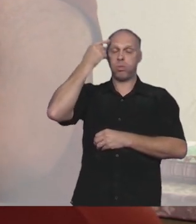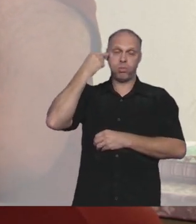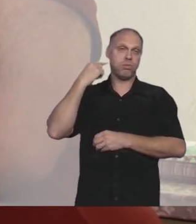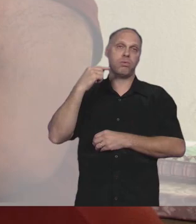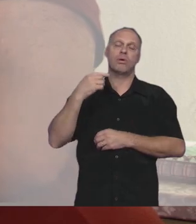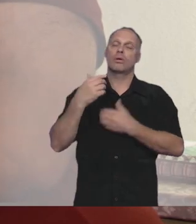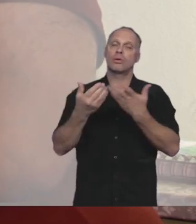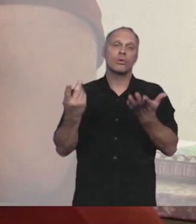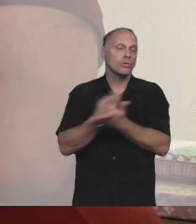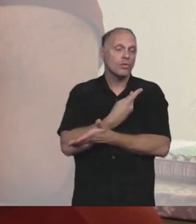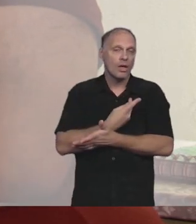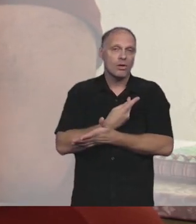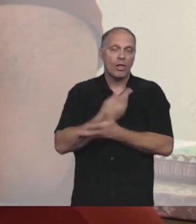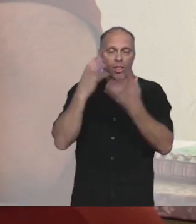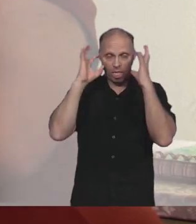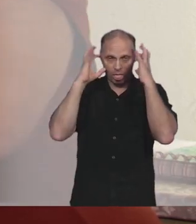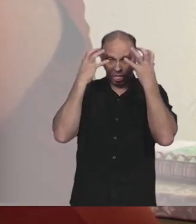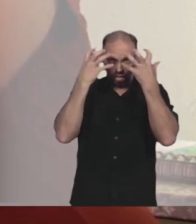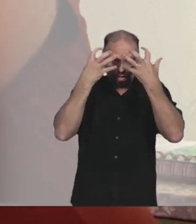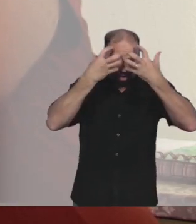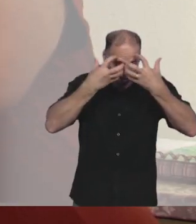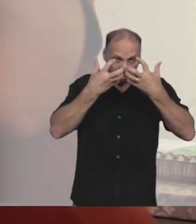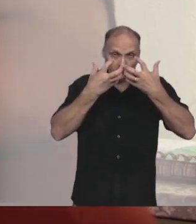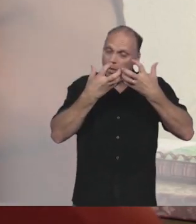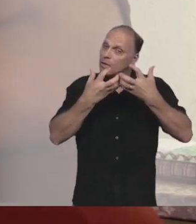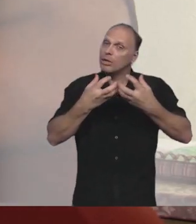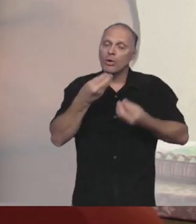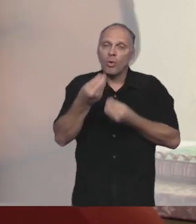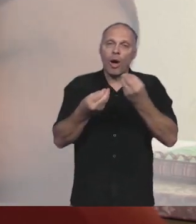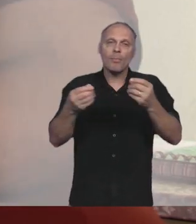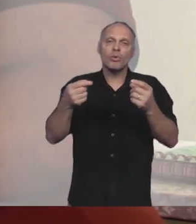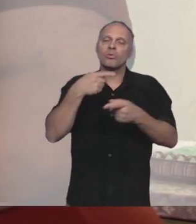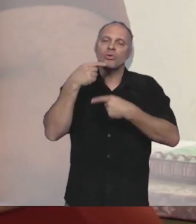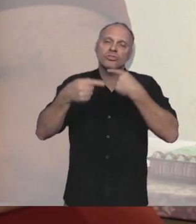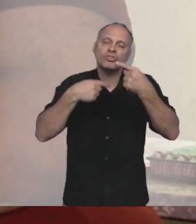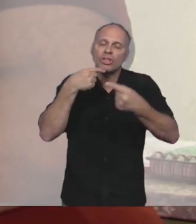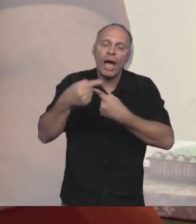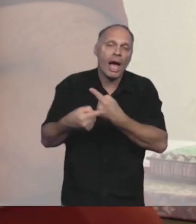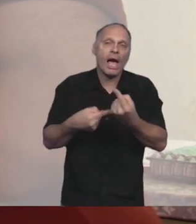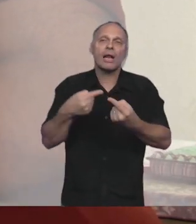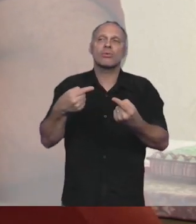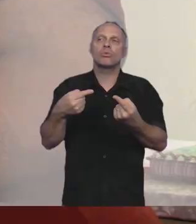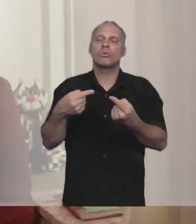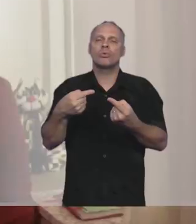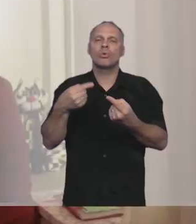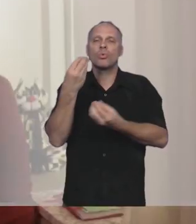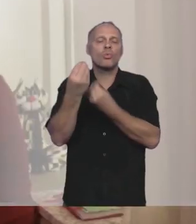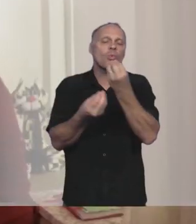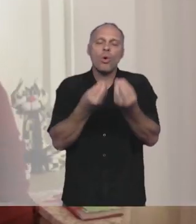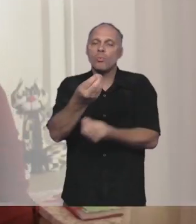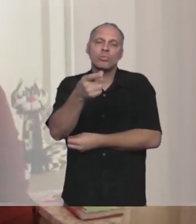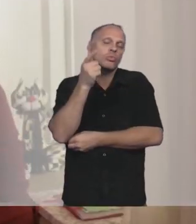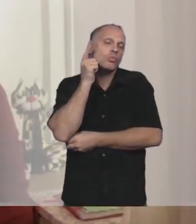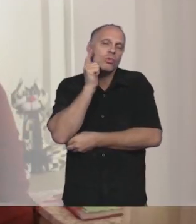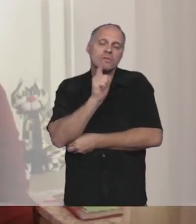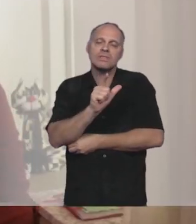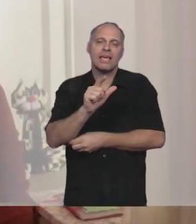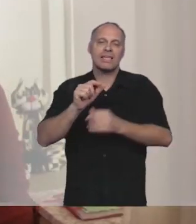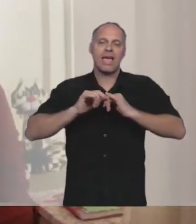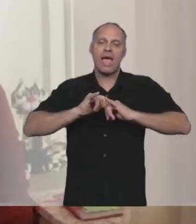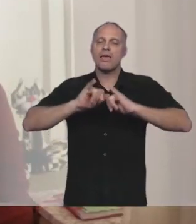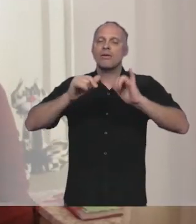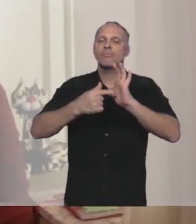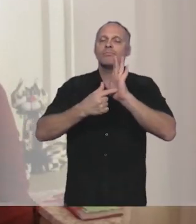do diálogo, né? Como é que tu consegue transmitir, tu não, mas assim, como é que se consegue no